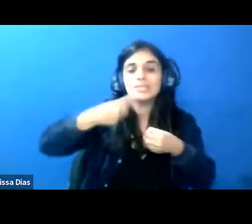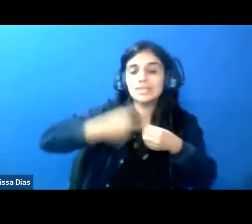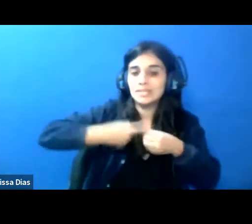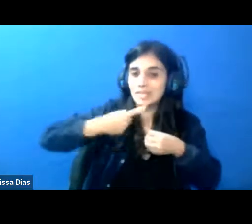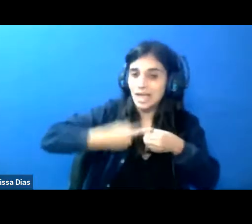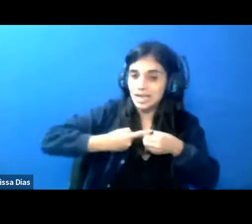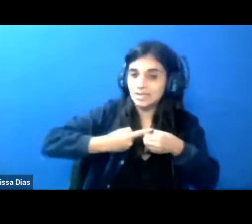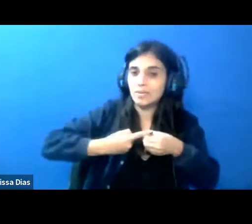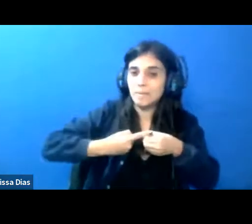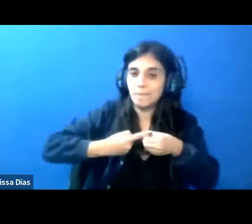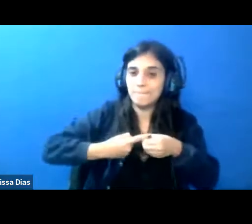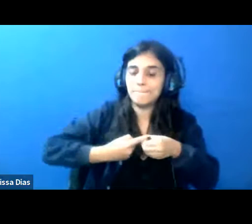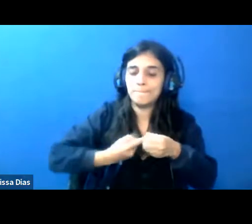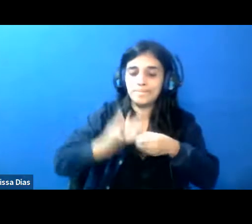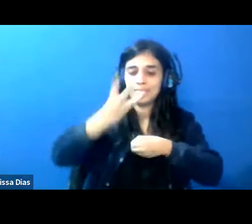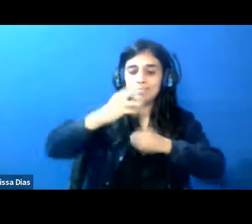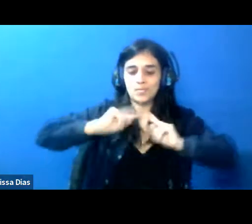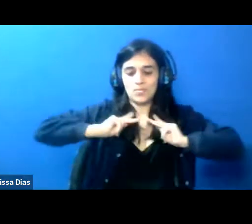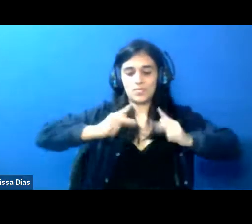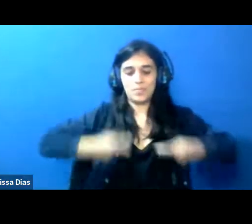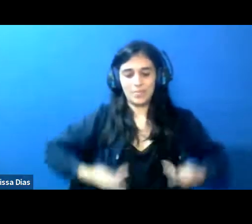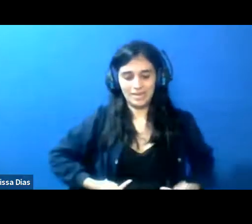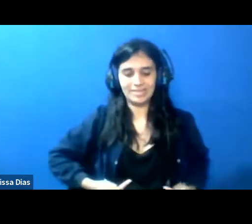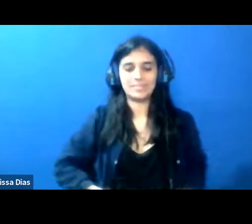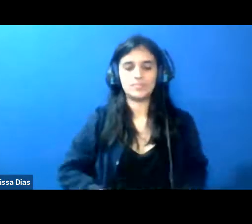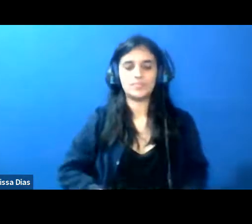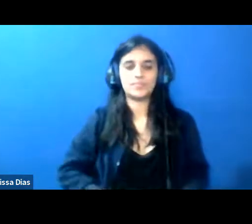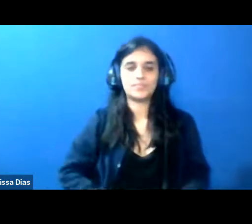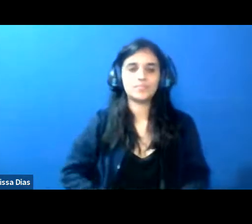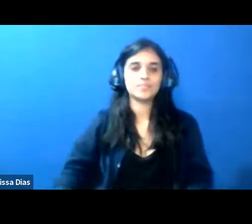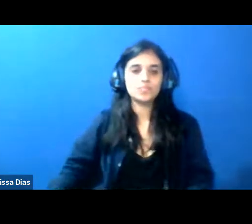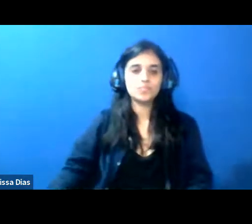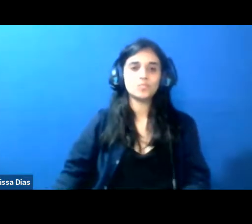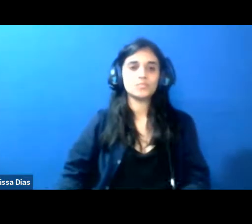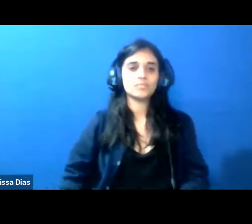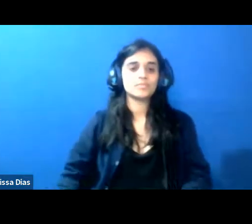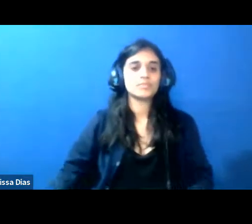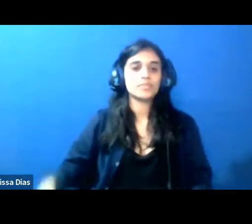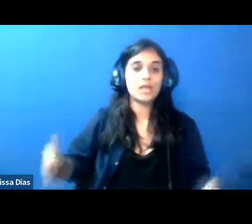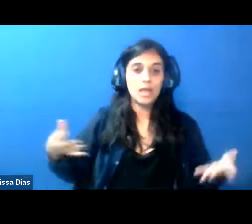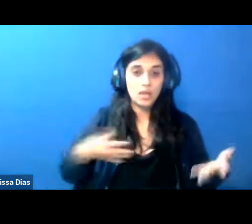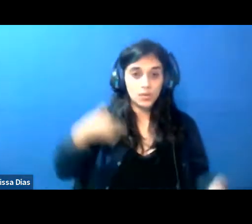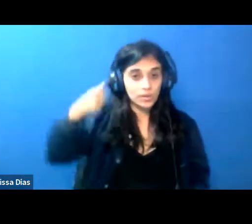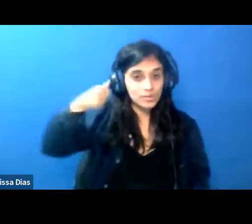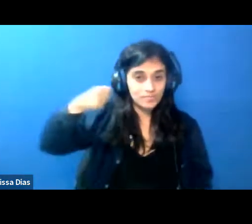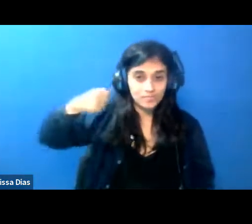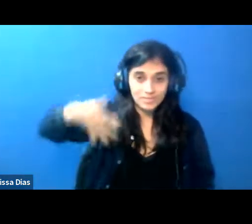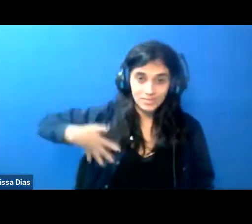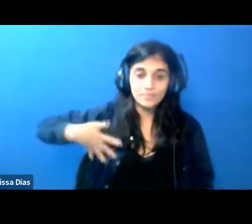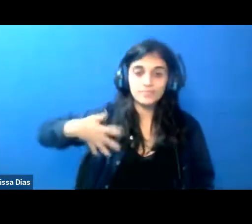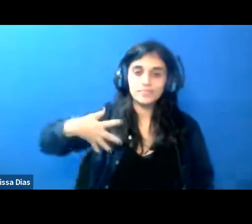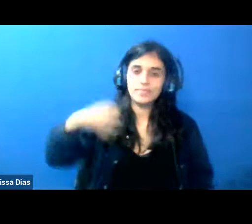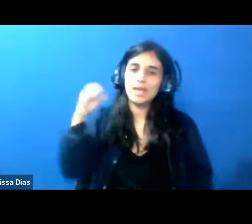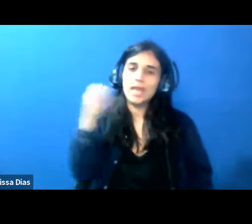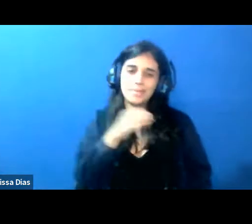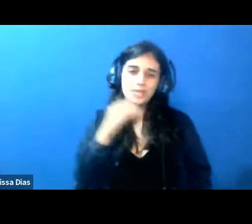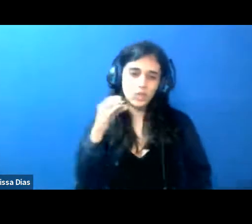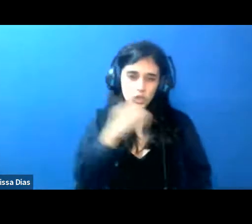enquanto humanidade. Vou também me autodescrever aqui muito